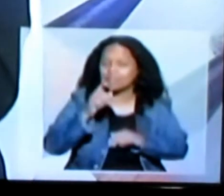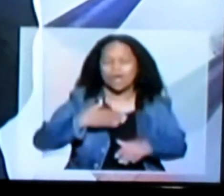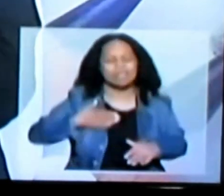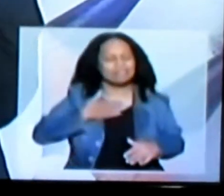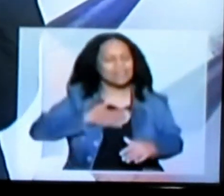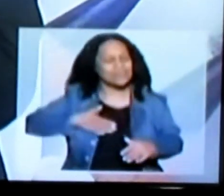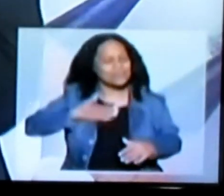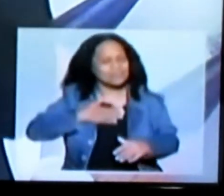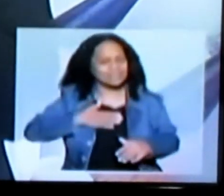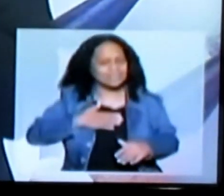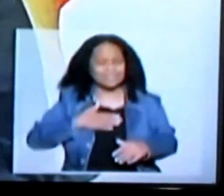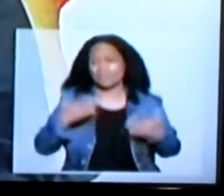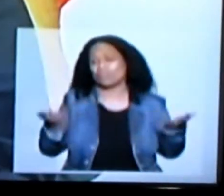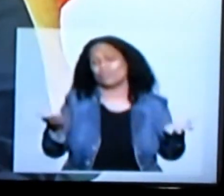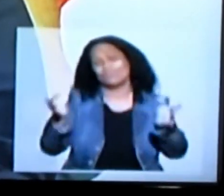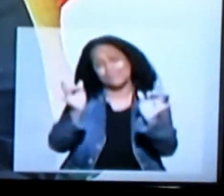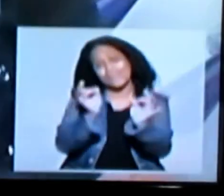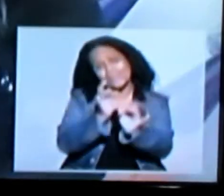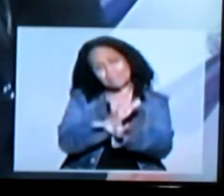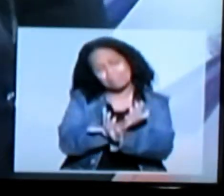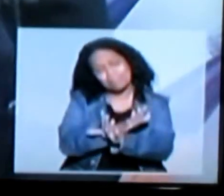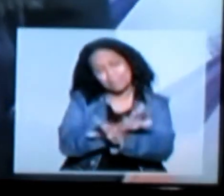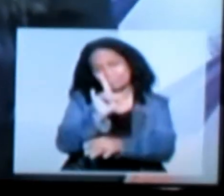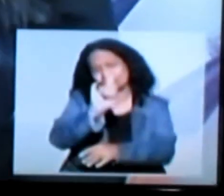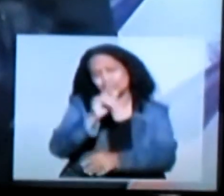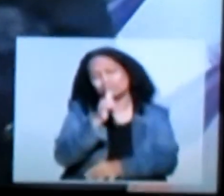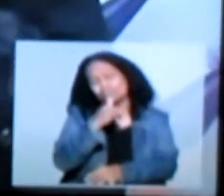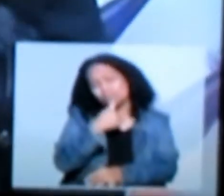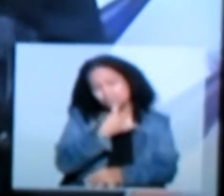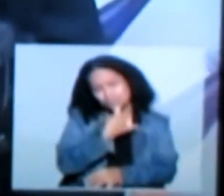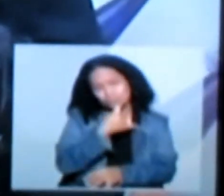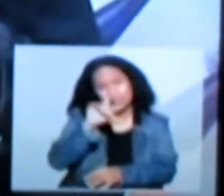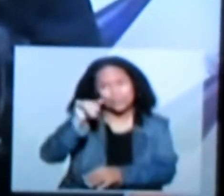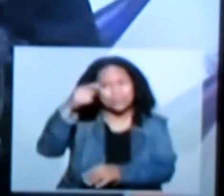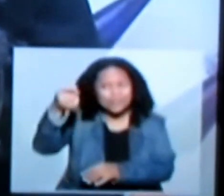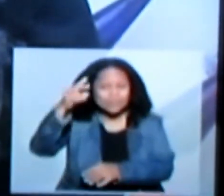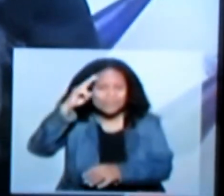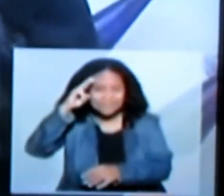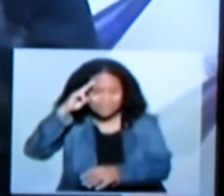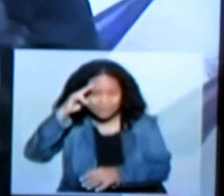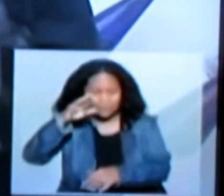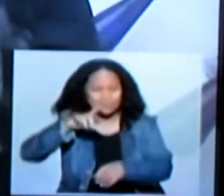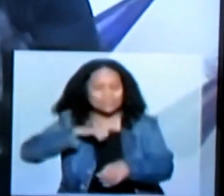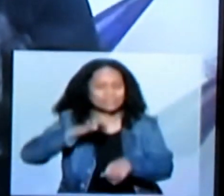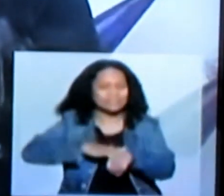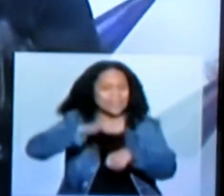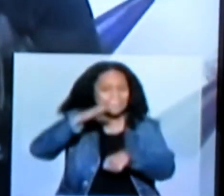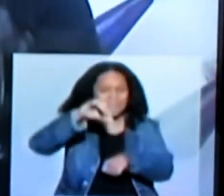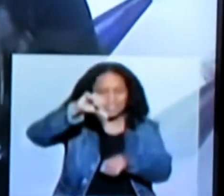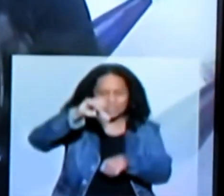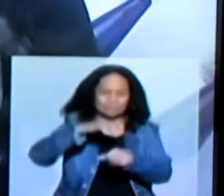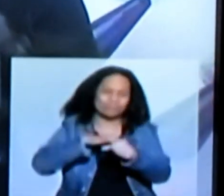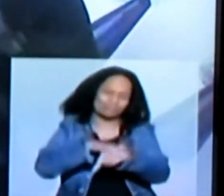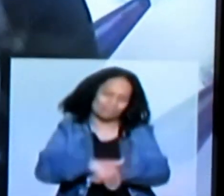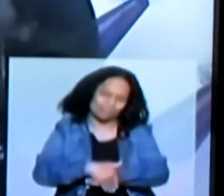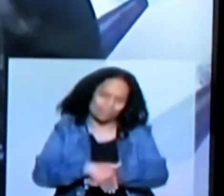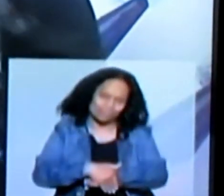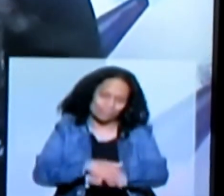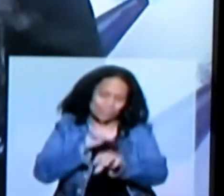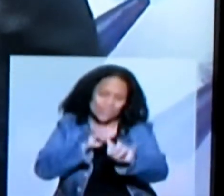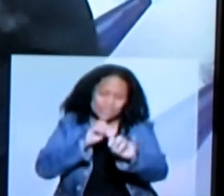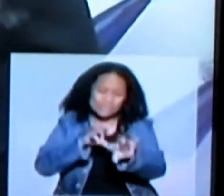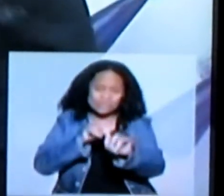corrigiram, não é um hábito, Daniela, é um prazer. Gente, o programa está acabando, mas não fica triste não, porque na próxima segunda-feira tem mais